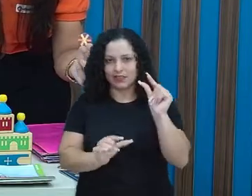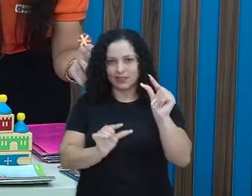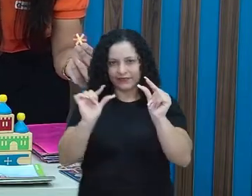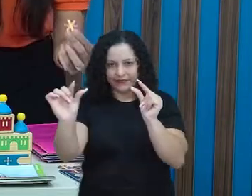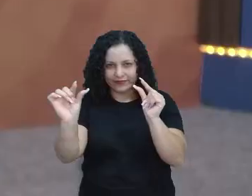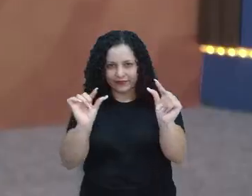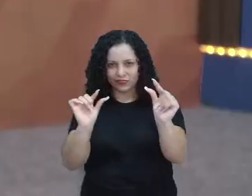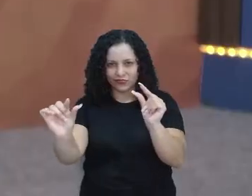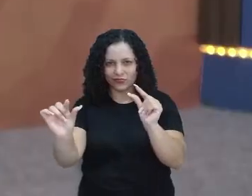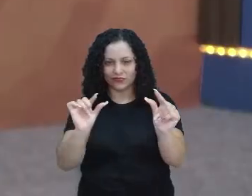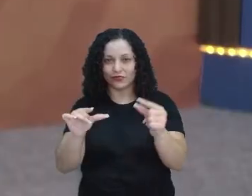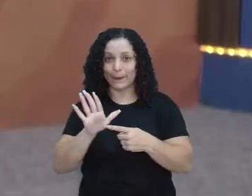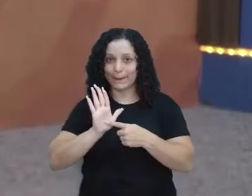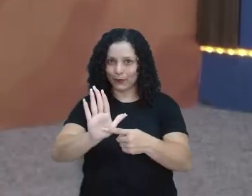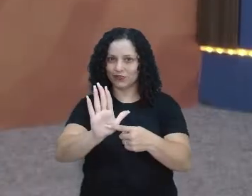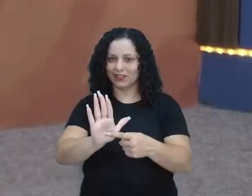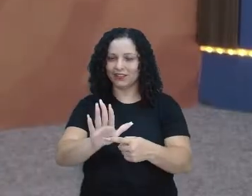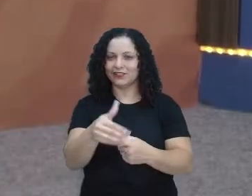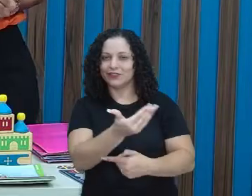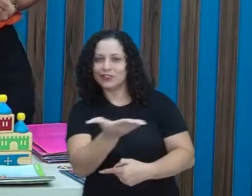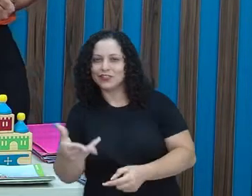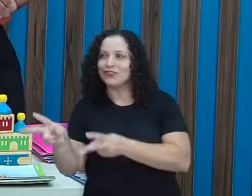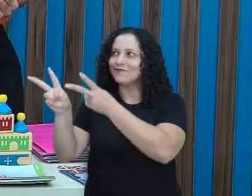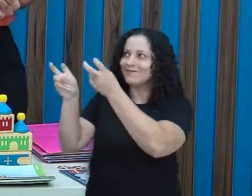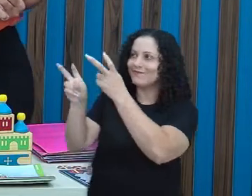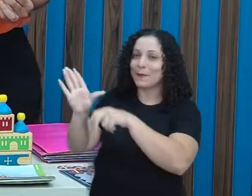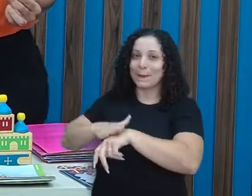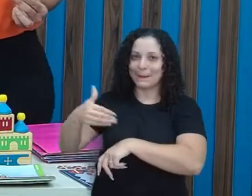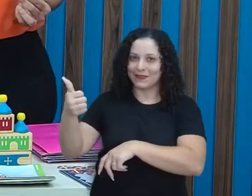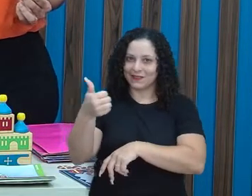para ver, deixa eu colocar aqui na minha roupa para vocês poderem ver melhor.